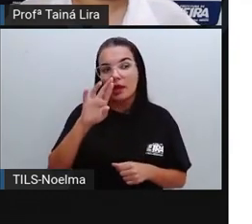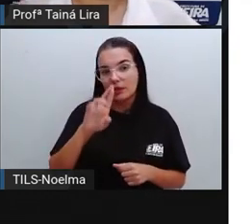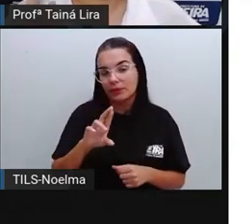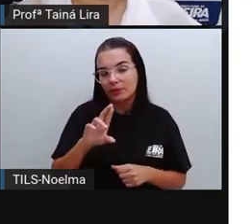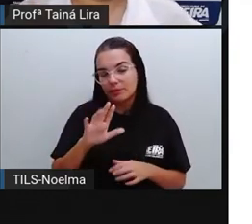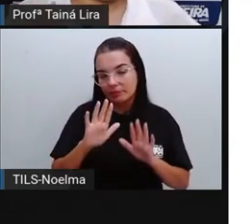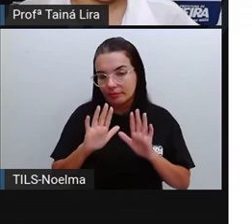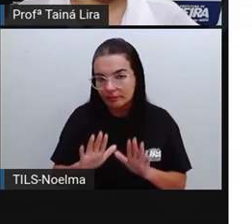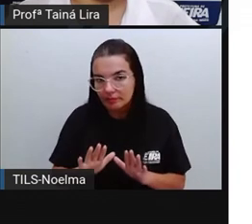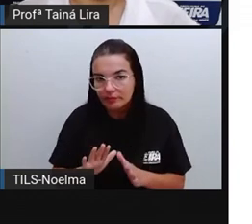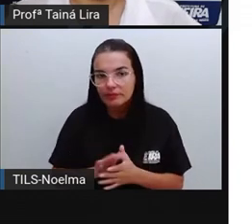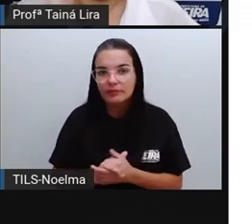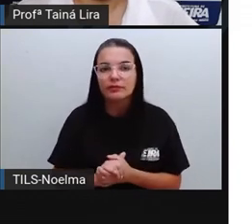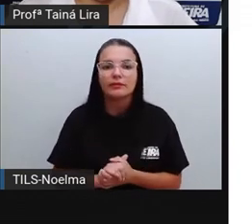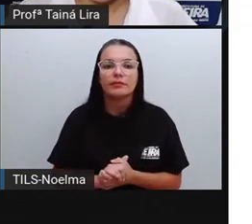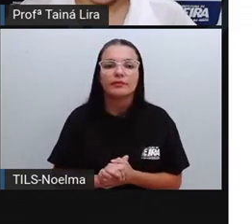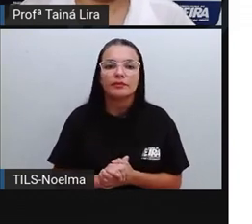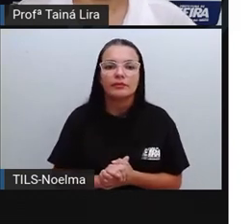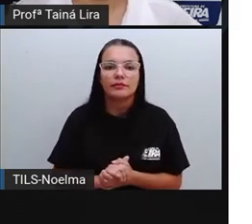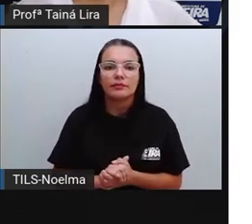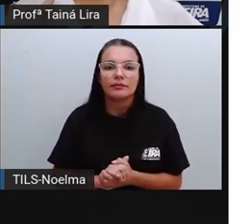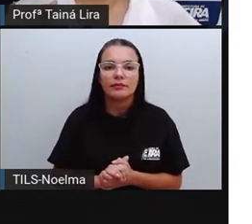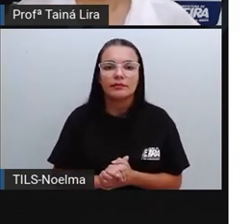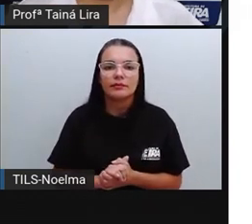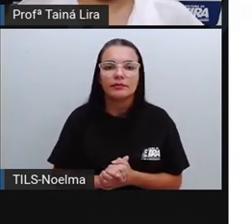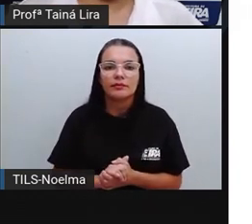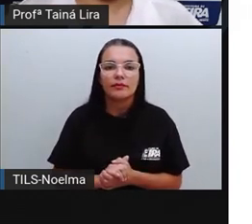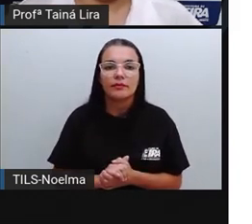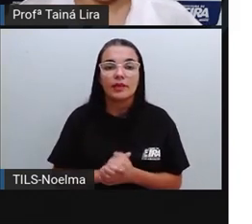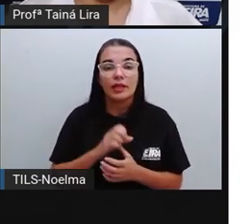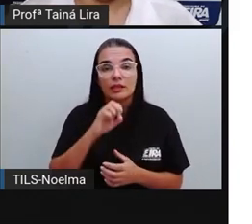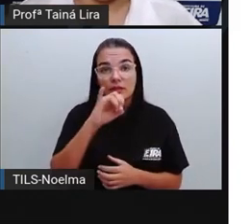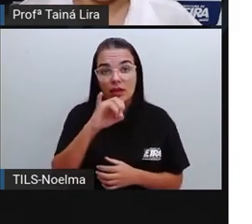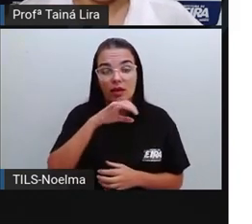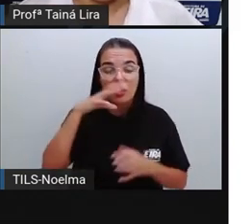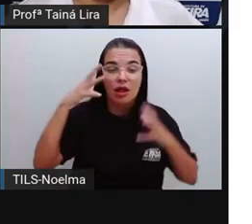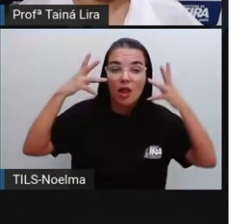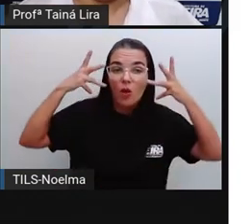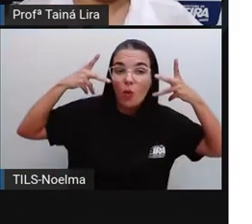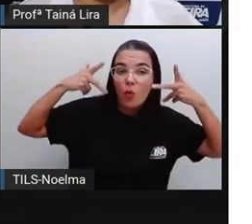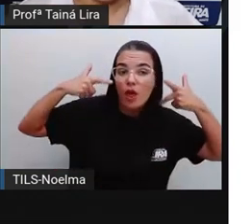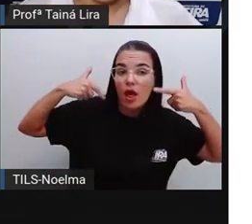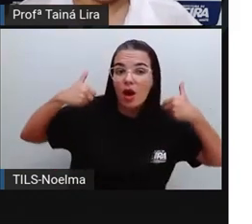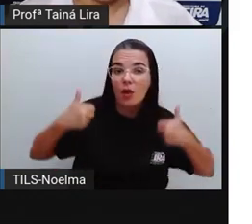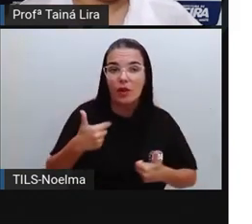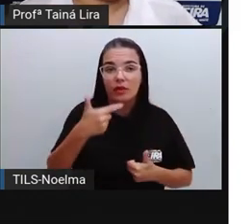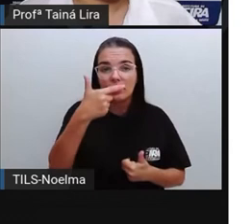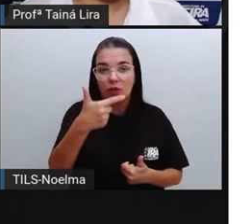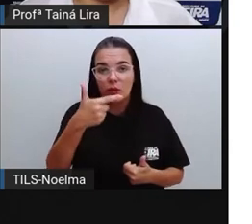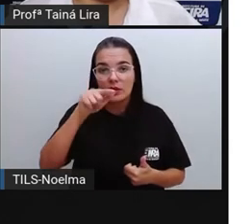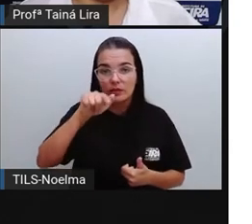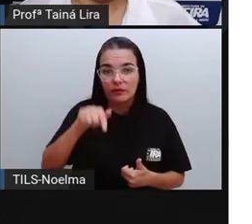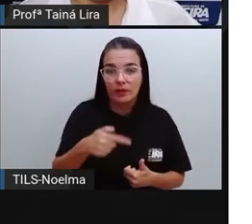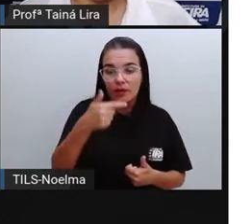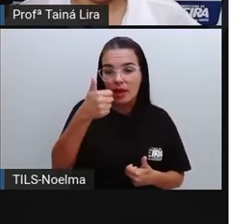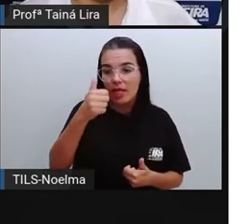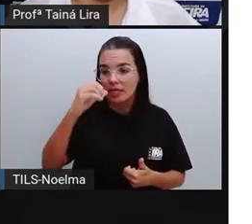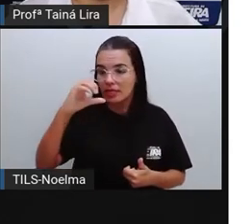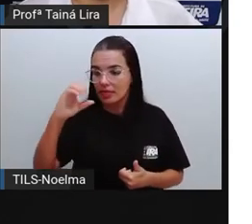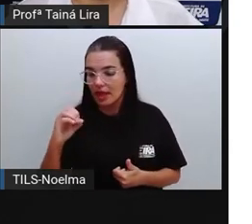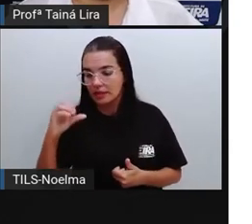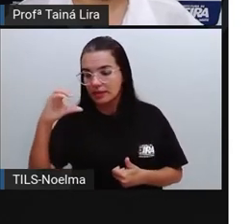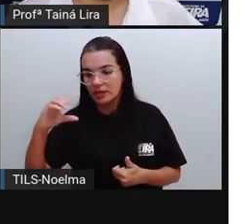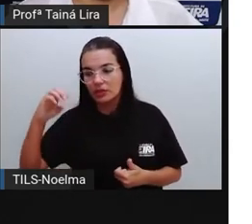a 1 metro. Então, vamos lá. Se o leão mede, ó, 2 metros e 10